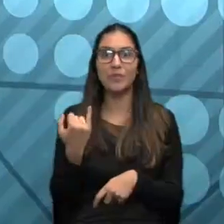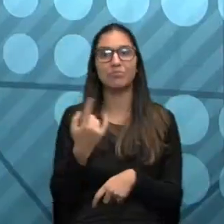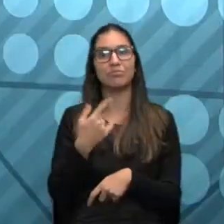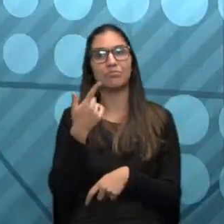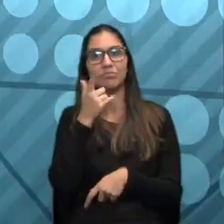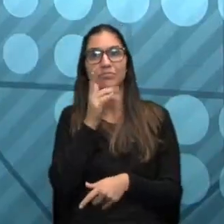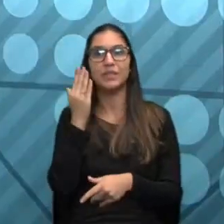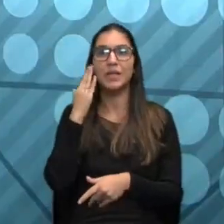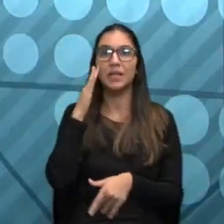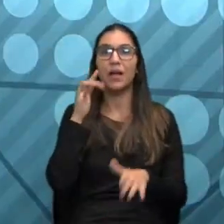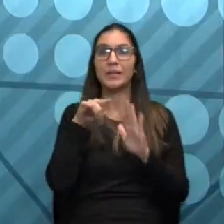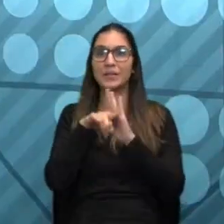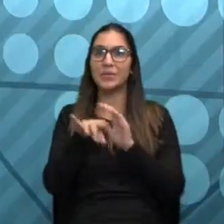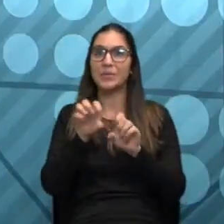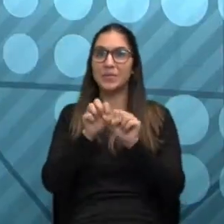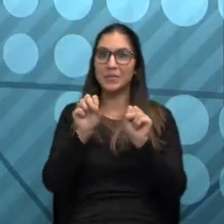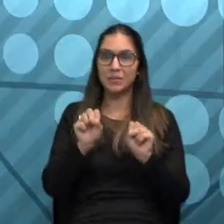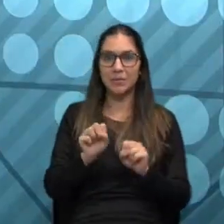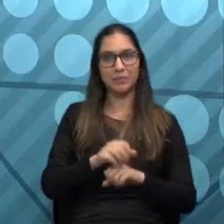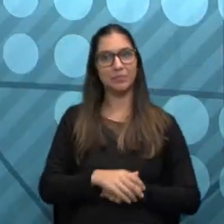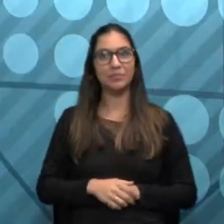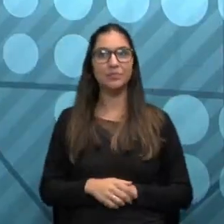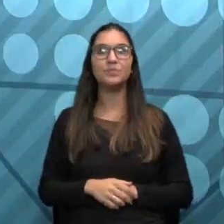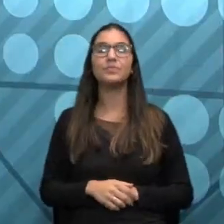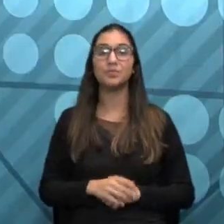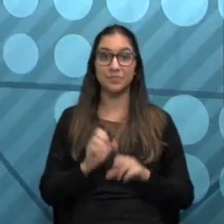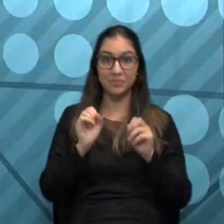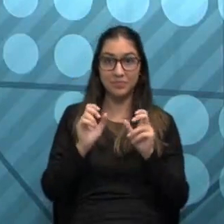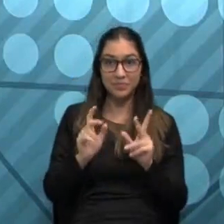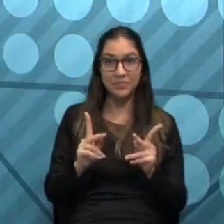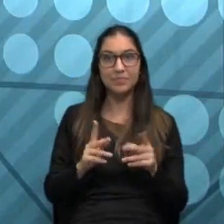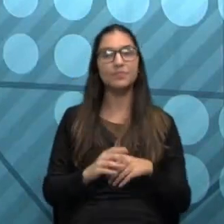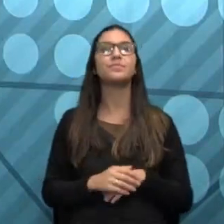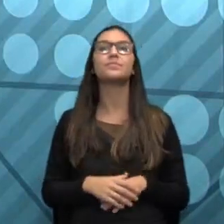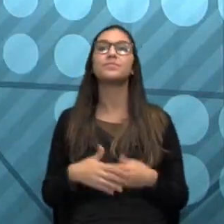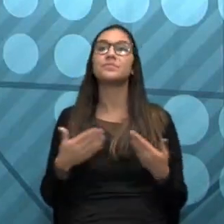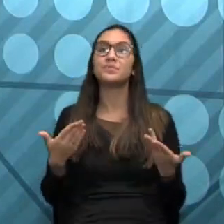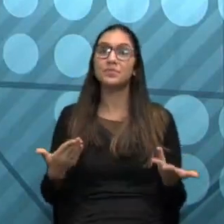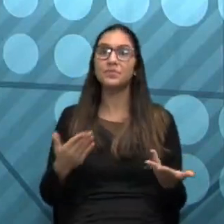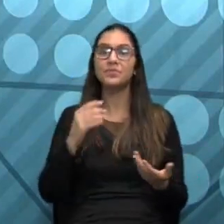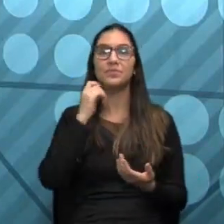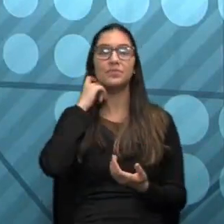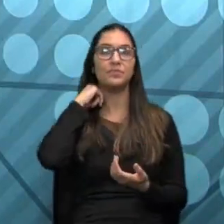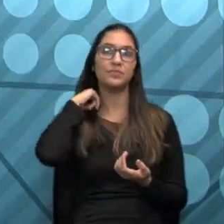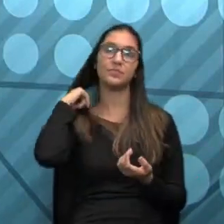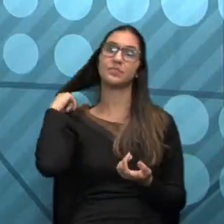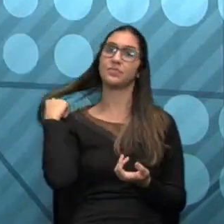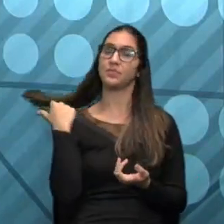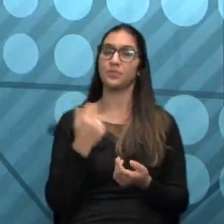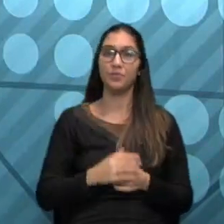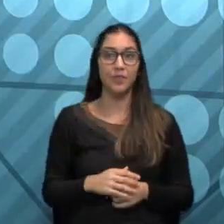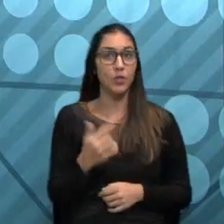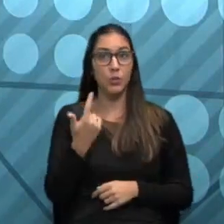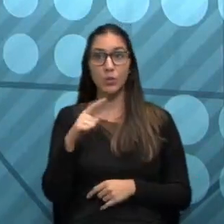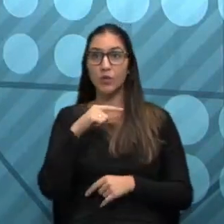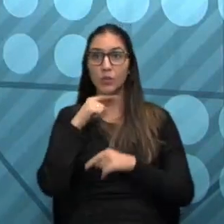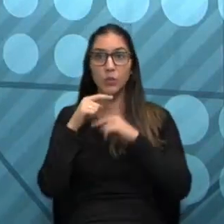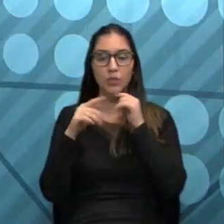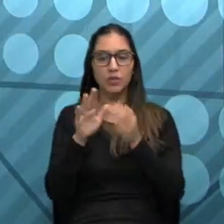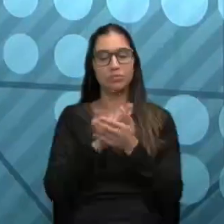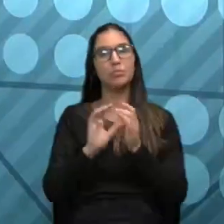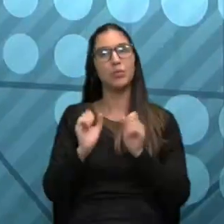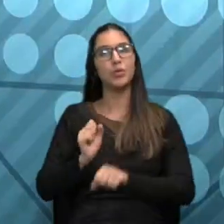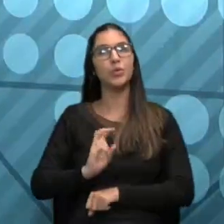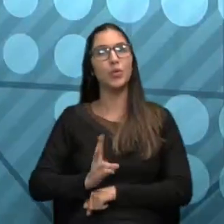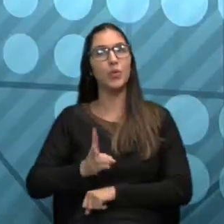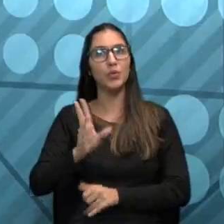entender e analisar o sistema de telecomunicação. Beleza? Então, não teve mais nenhuma dúvida, a gente vai dar prosseguimento